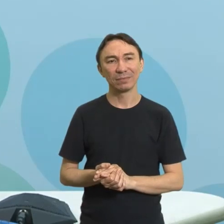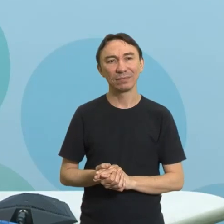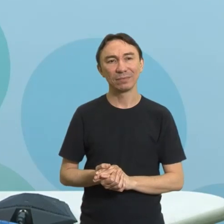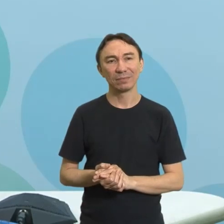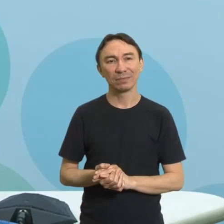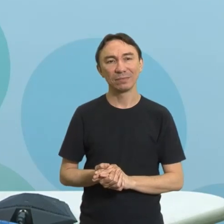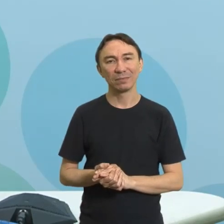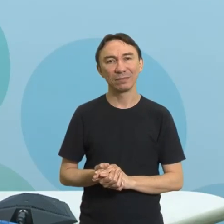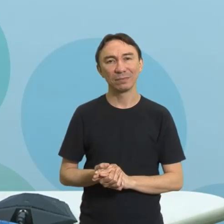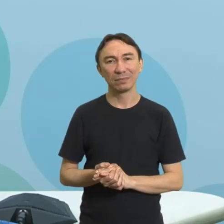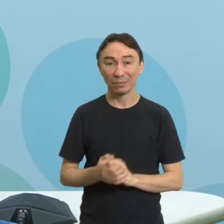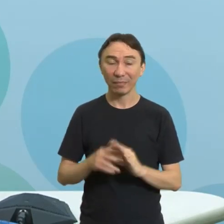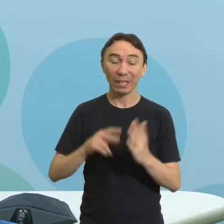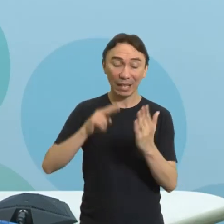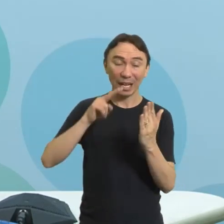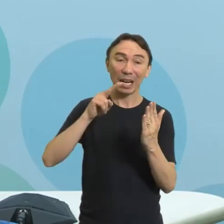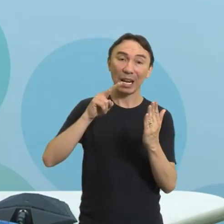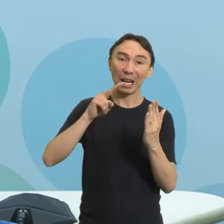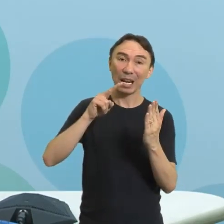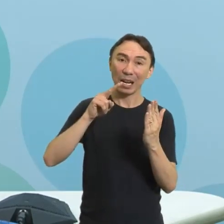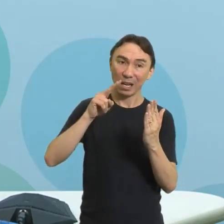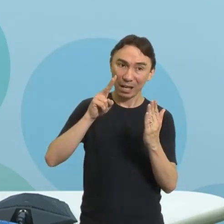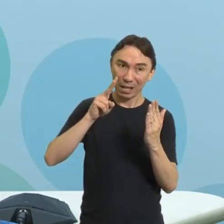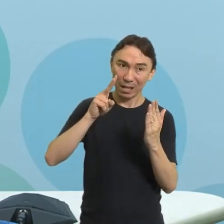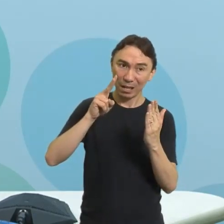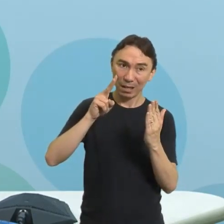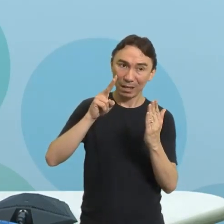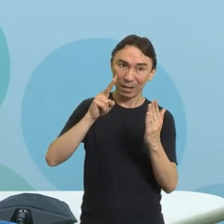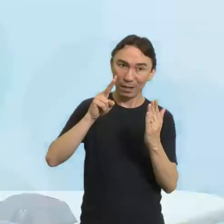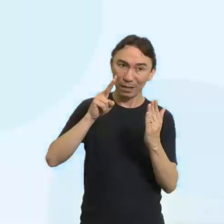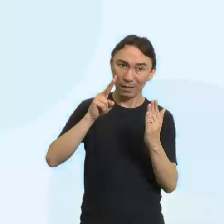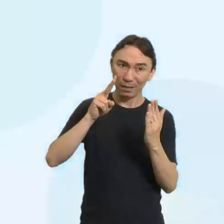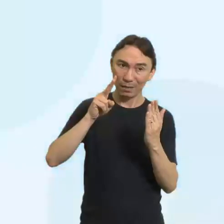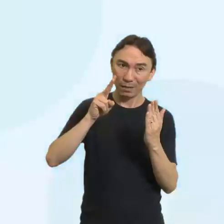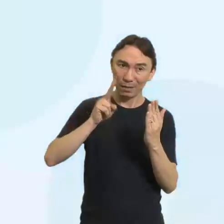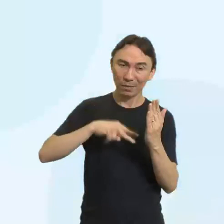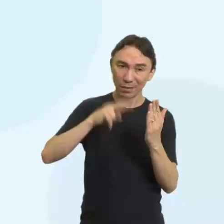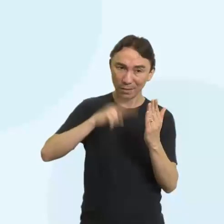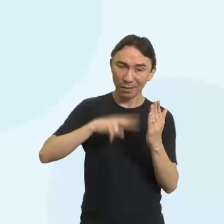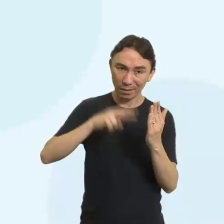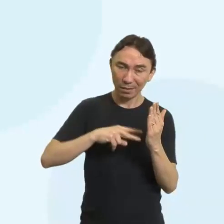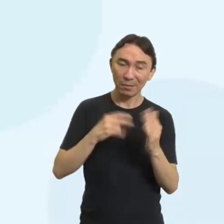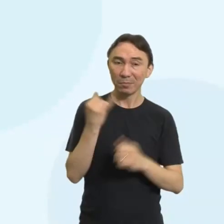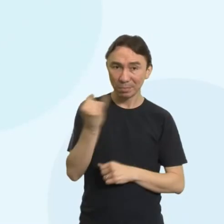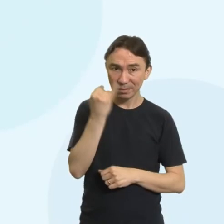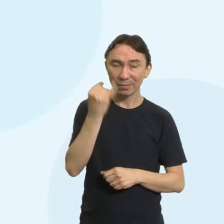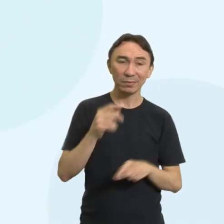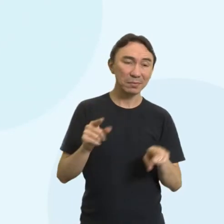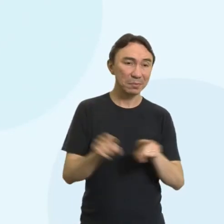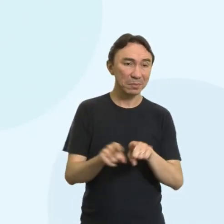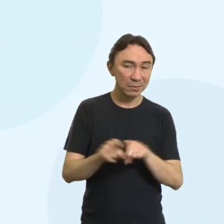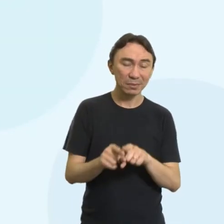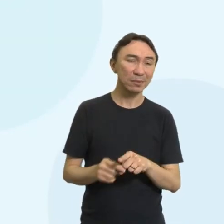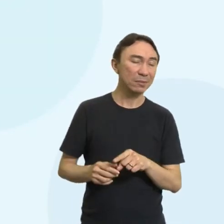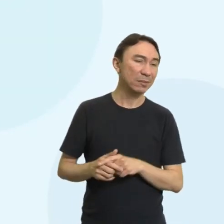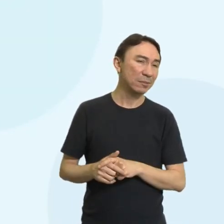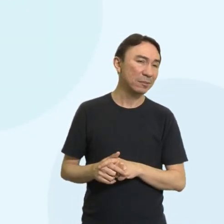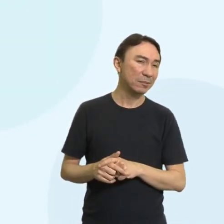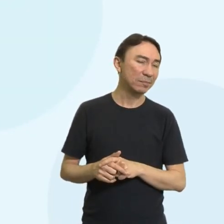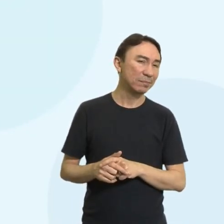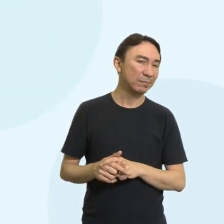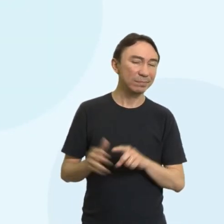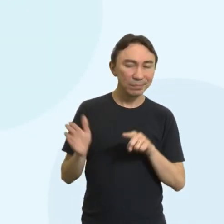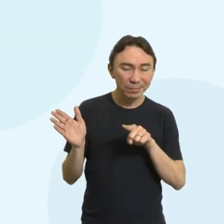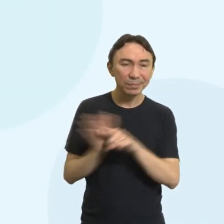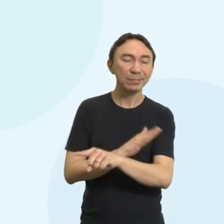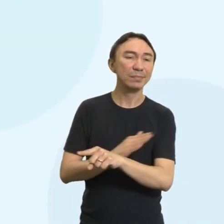é importante que vocês indaguem também acerca desses conhecimentos prévios, quais